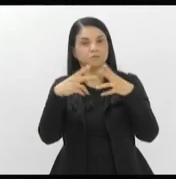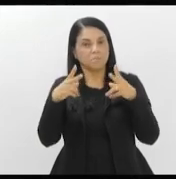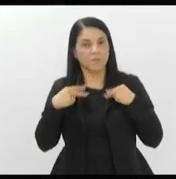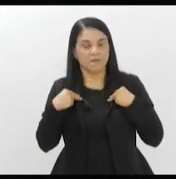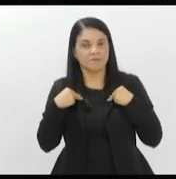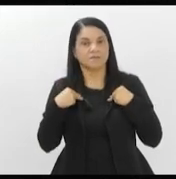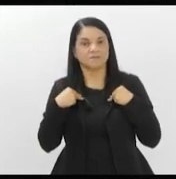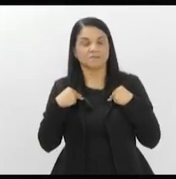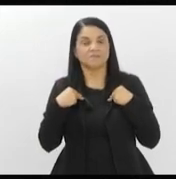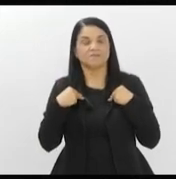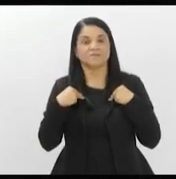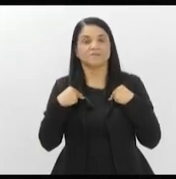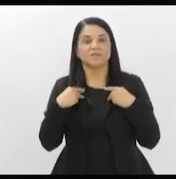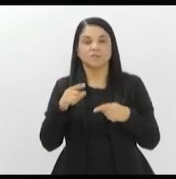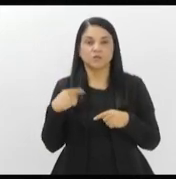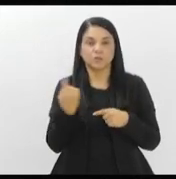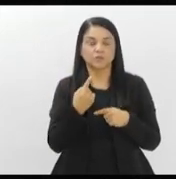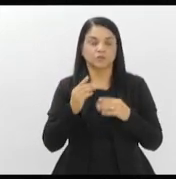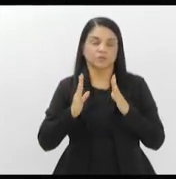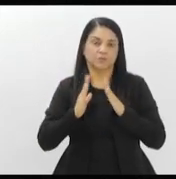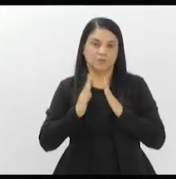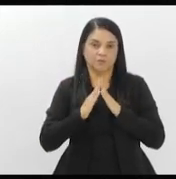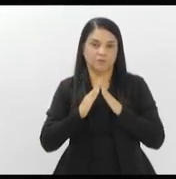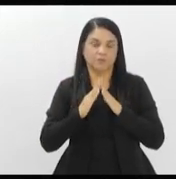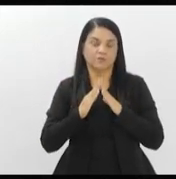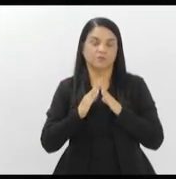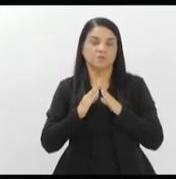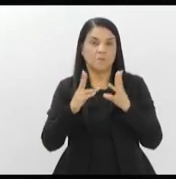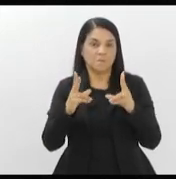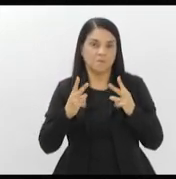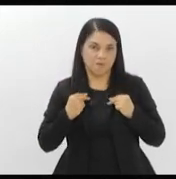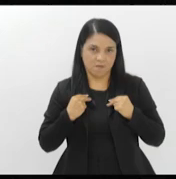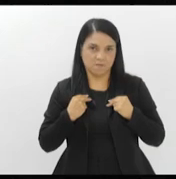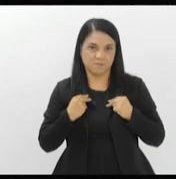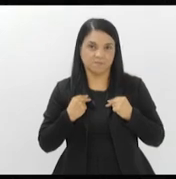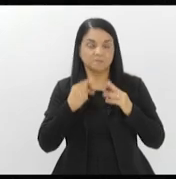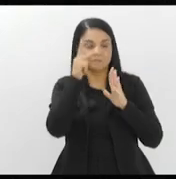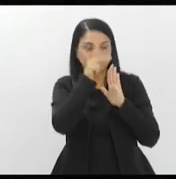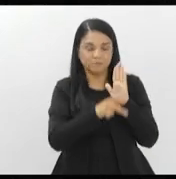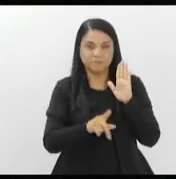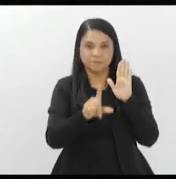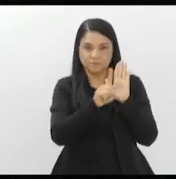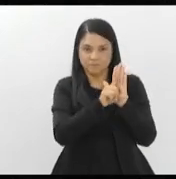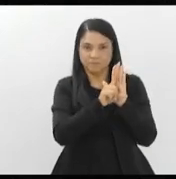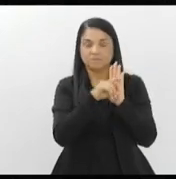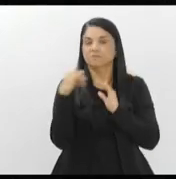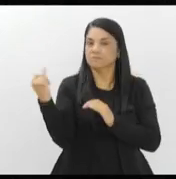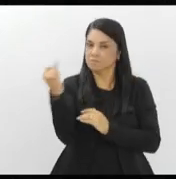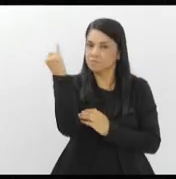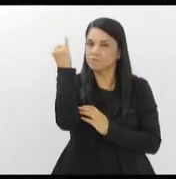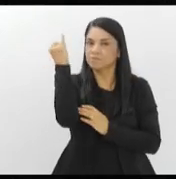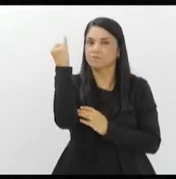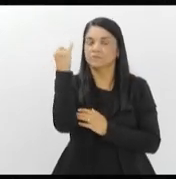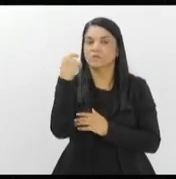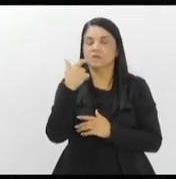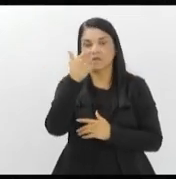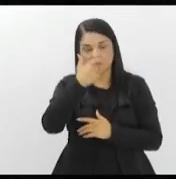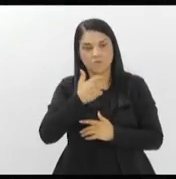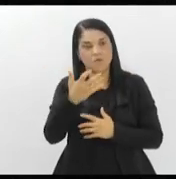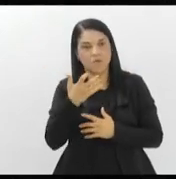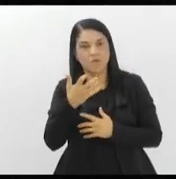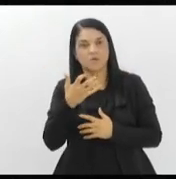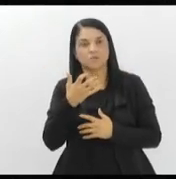isso que todos nós, moradores de Petrópolis, merecemos. Então, é um projeto de lei de extrema importância que eu espero que muito em